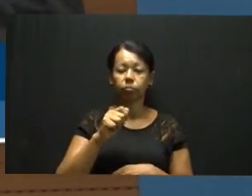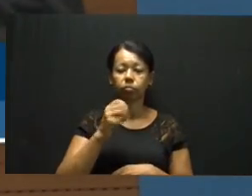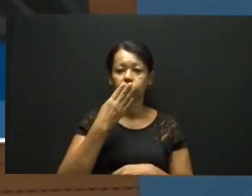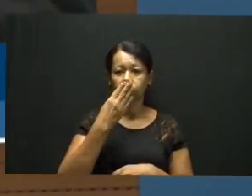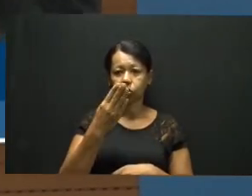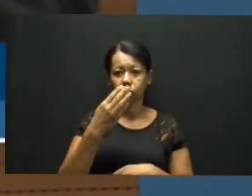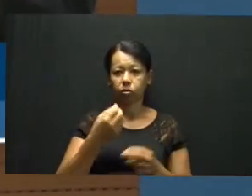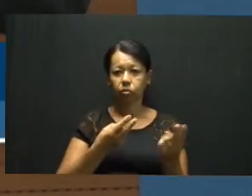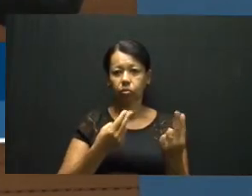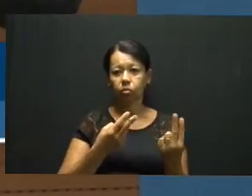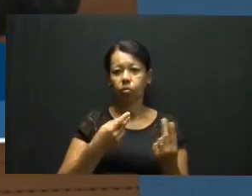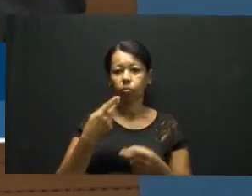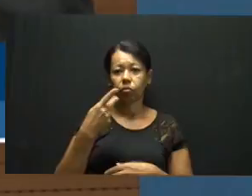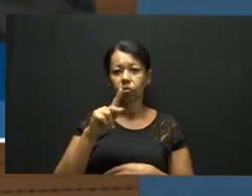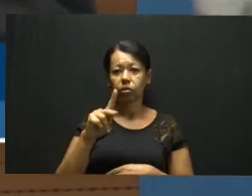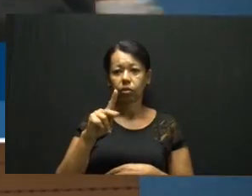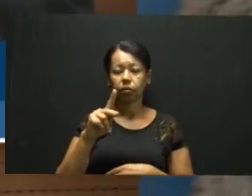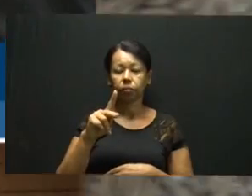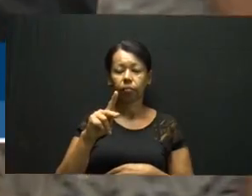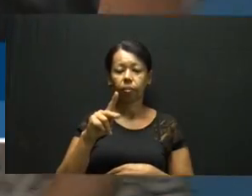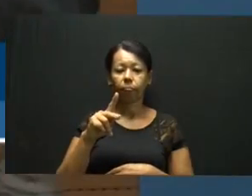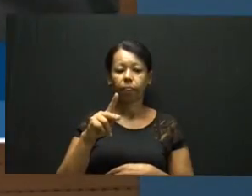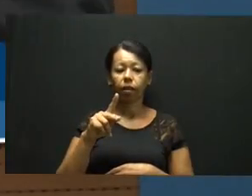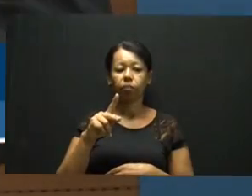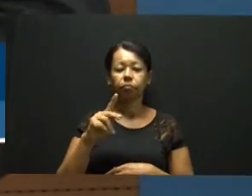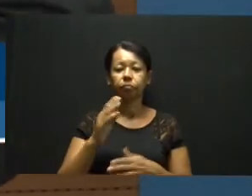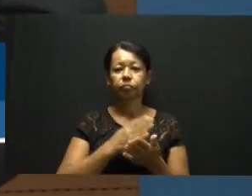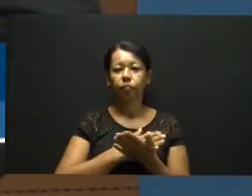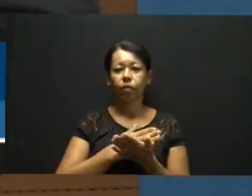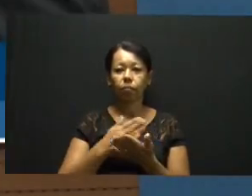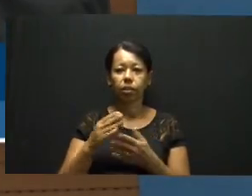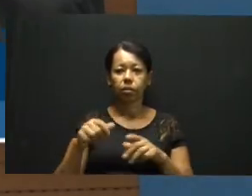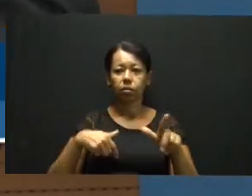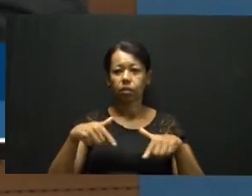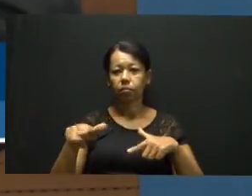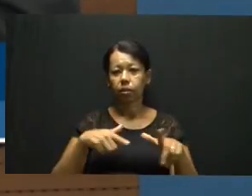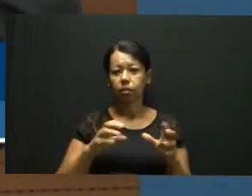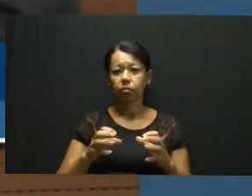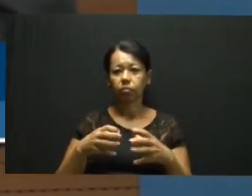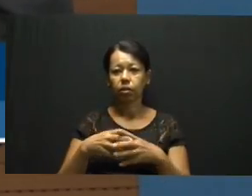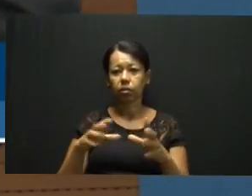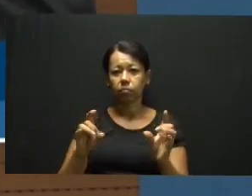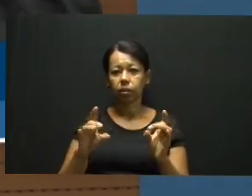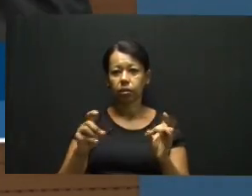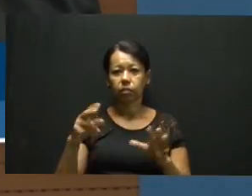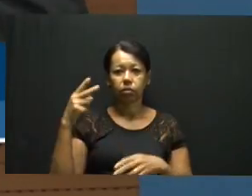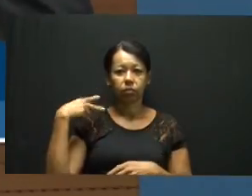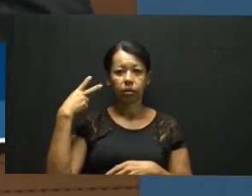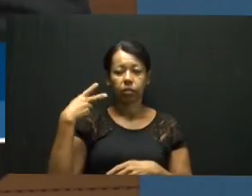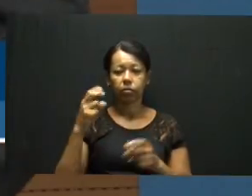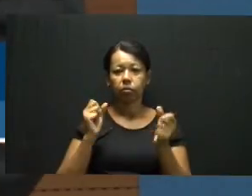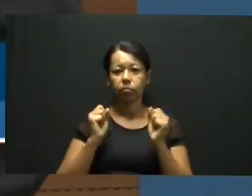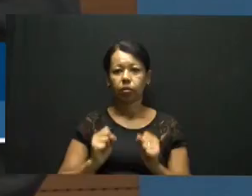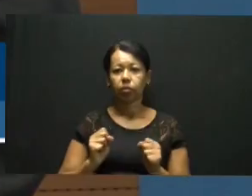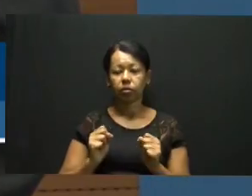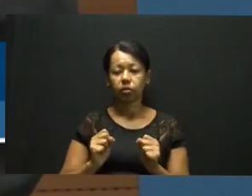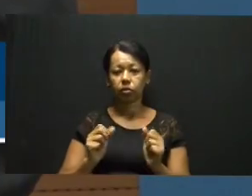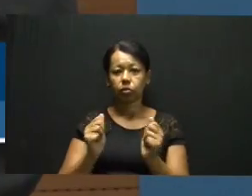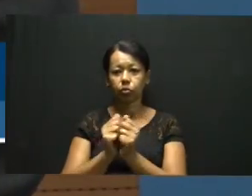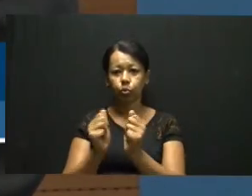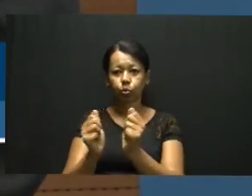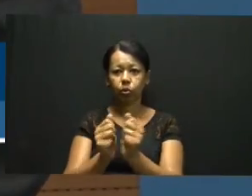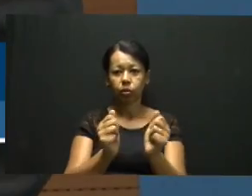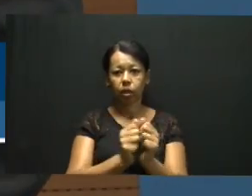Conforme, quando se der começar os trabalhos da Comissão Especial de Vereadores, a gente pode fazer a junção e